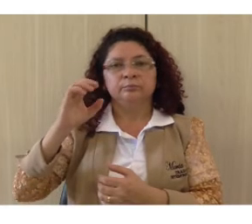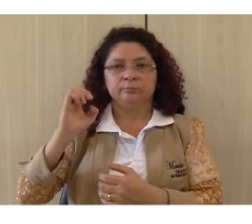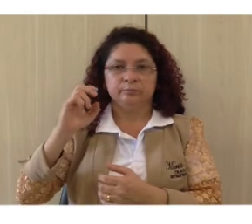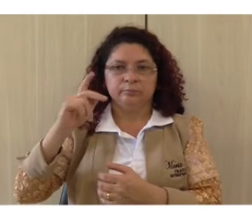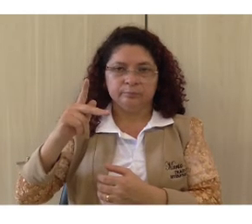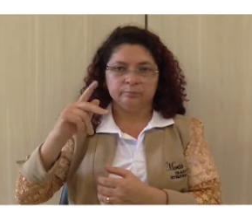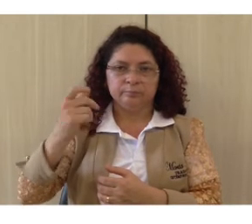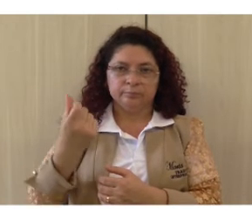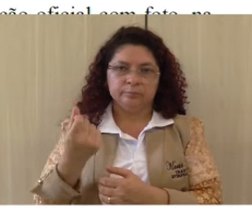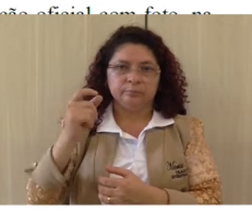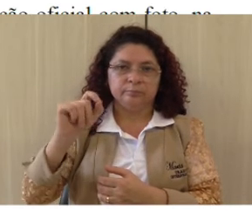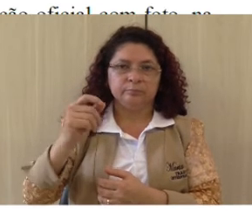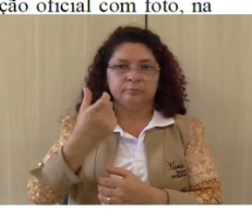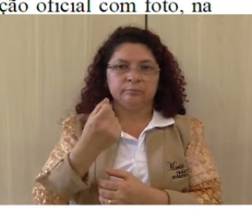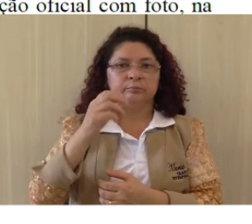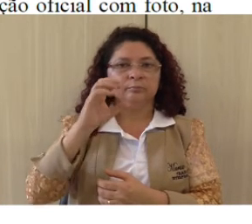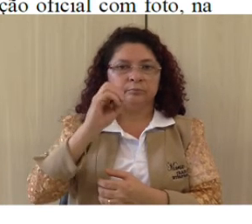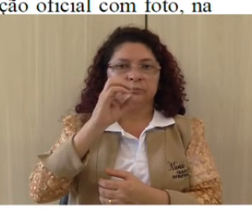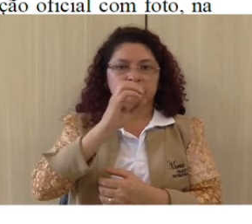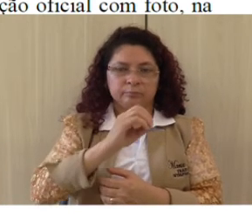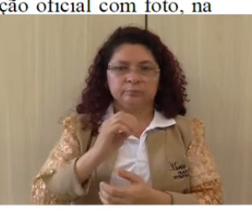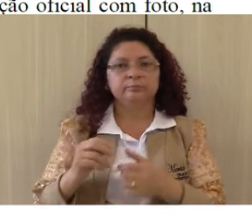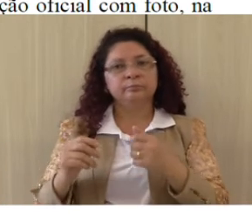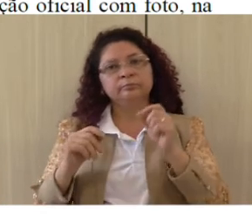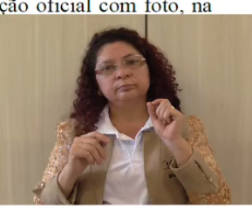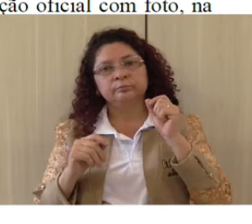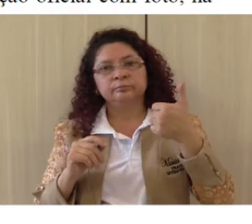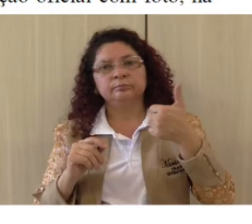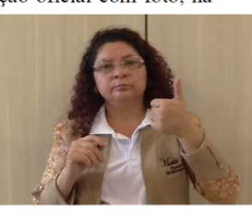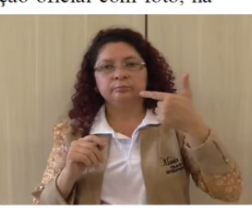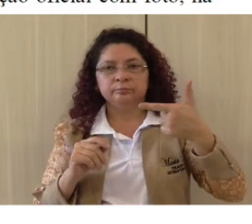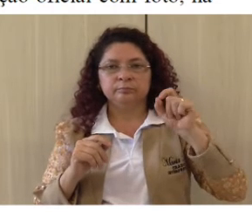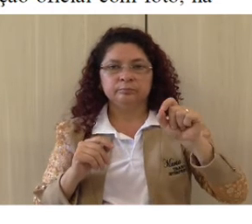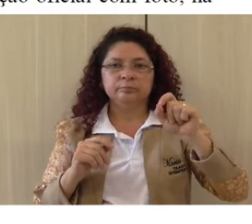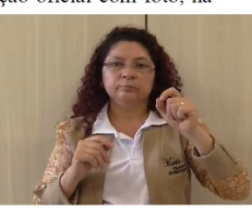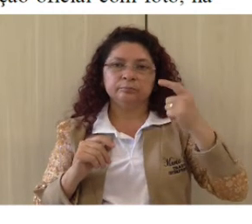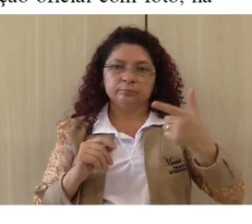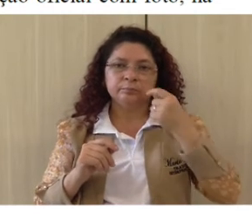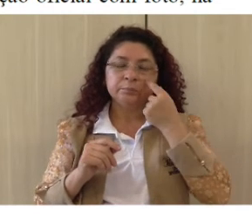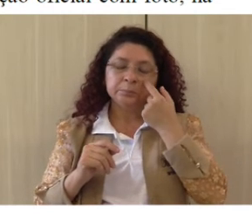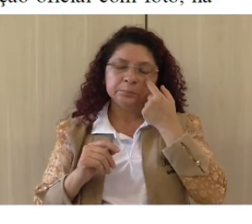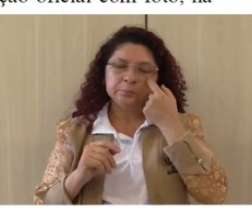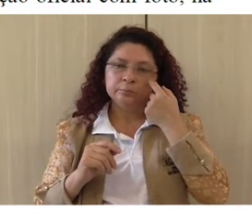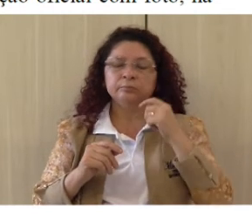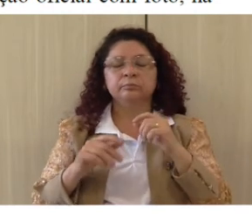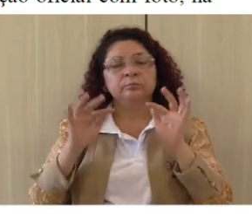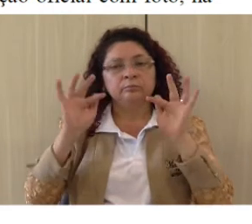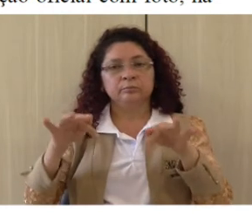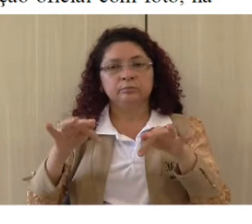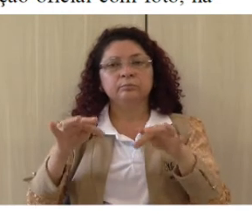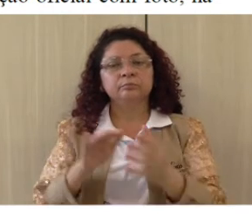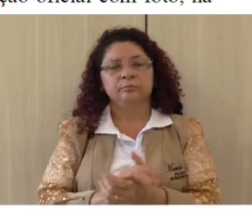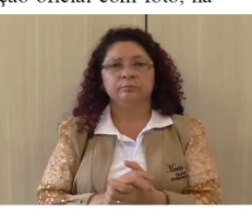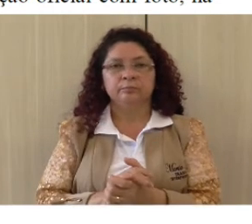68.600, dígito 000. Item 12.2. O resultado preliminar do processo seletivo,